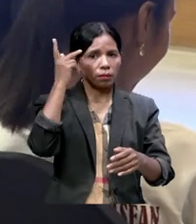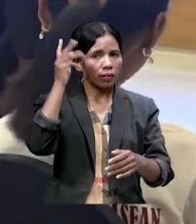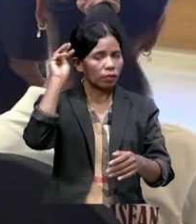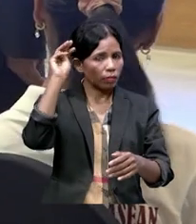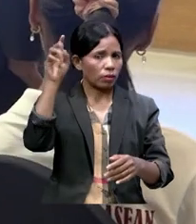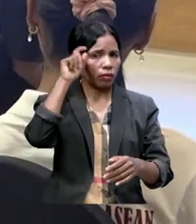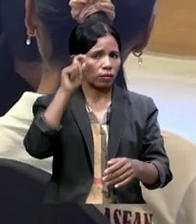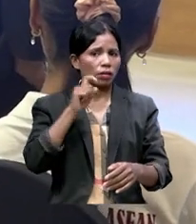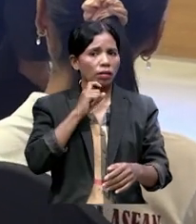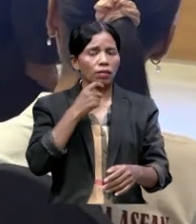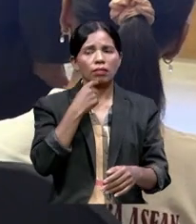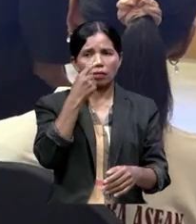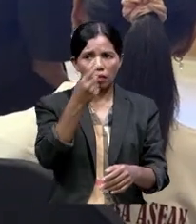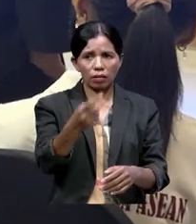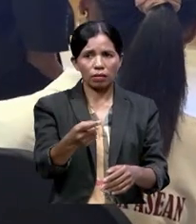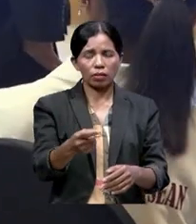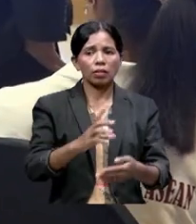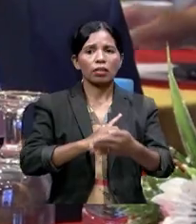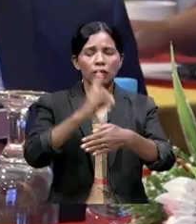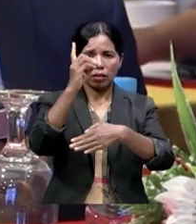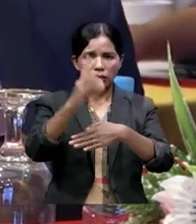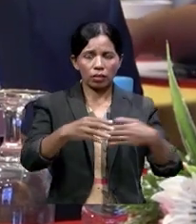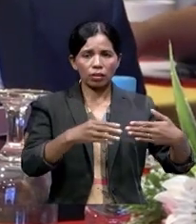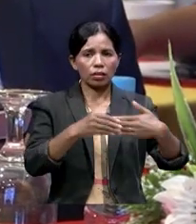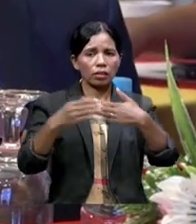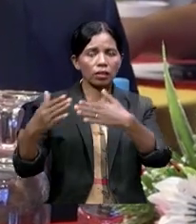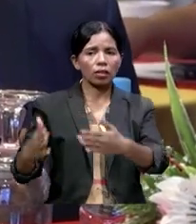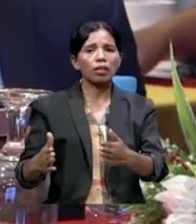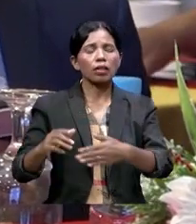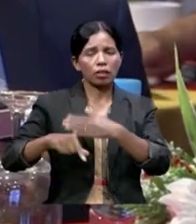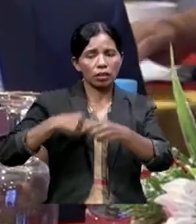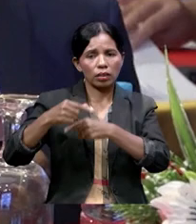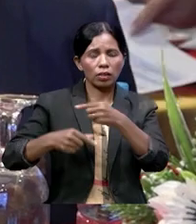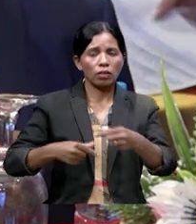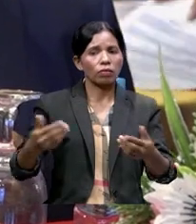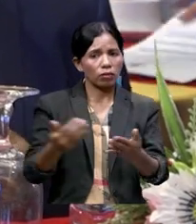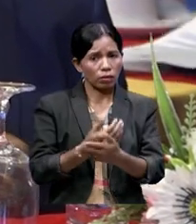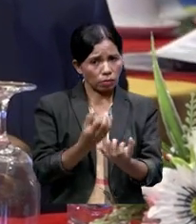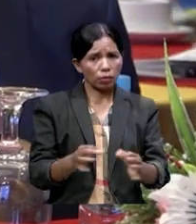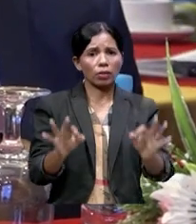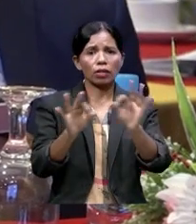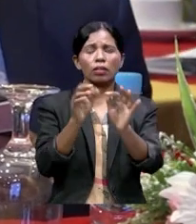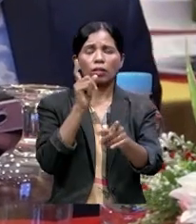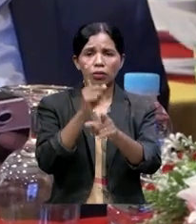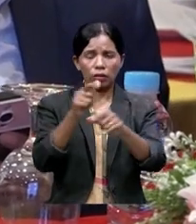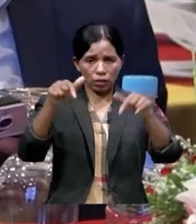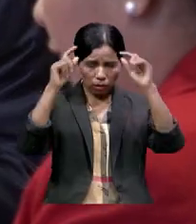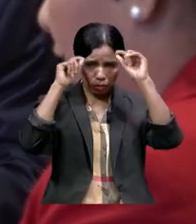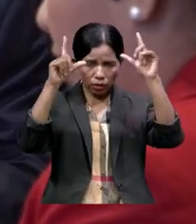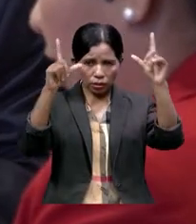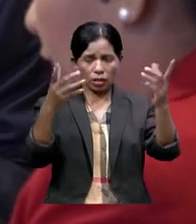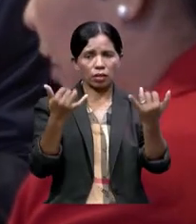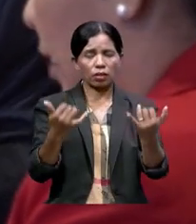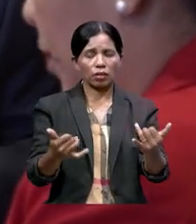Kairala Sarana Guzmão, atenden, desenvolvimento líder direção FUN importante TBC de Timor-Leste, Tamarau Net Timor-Leste e a